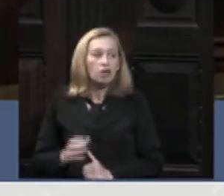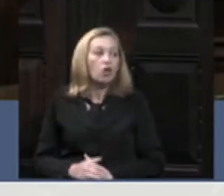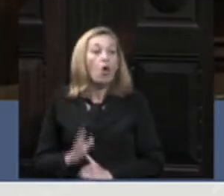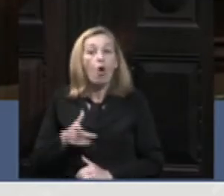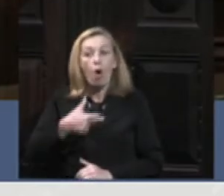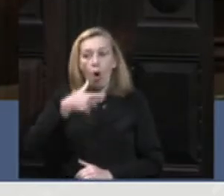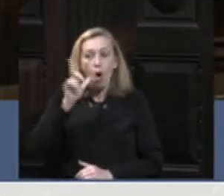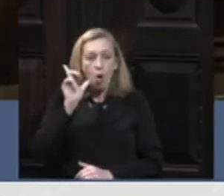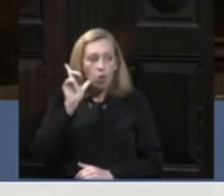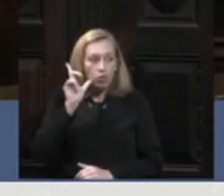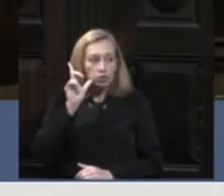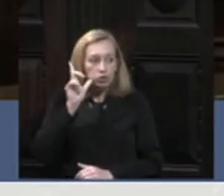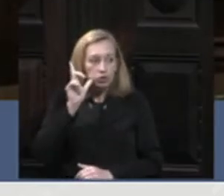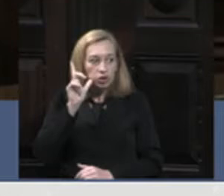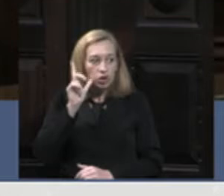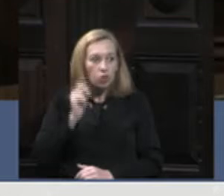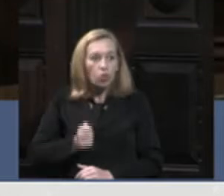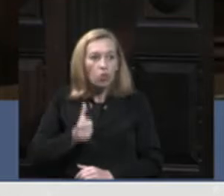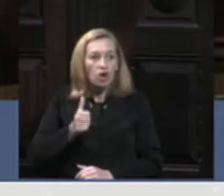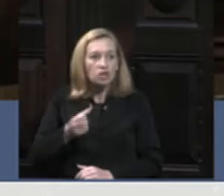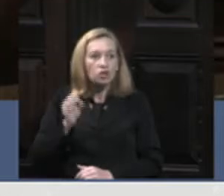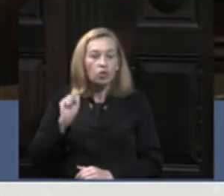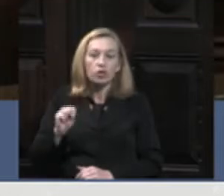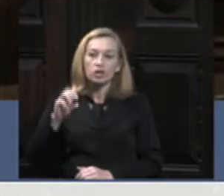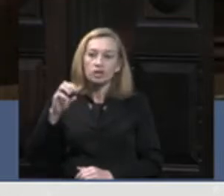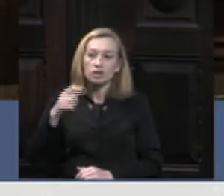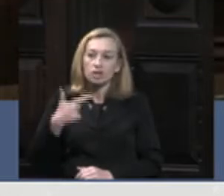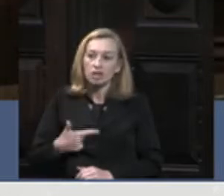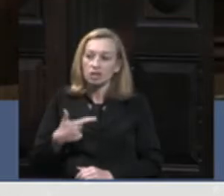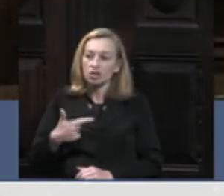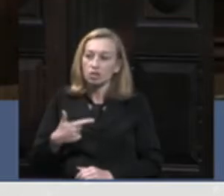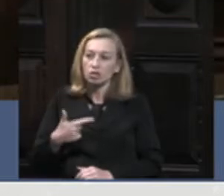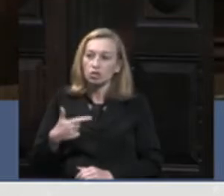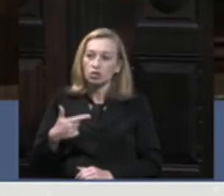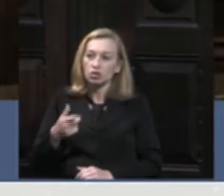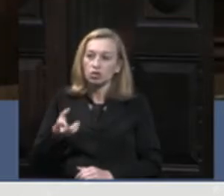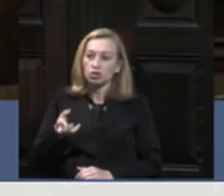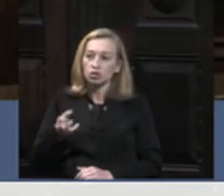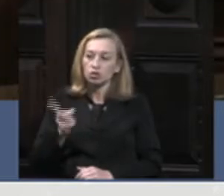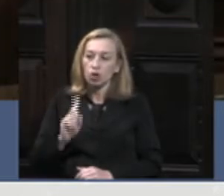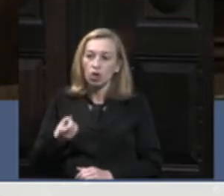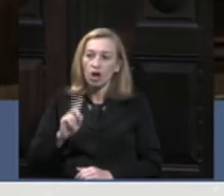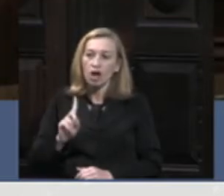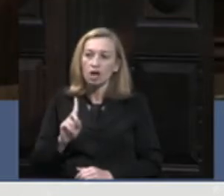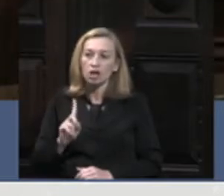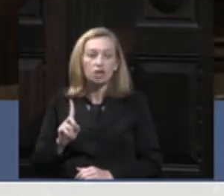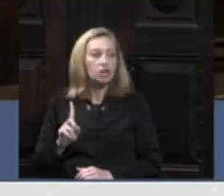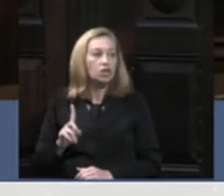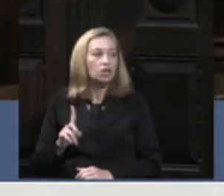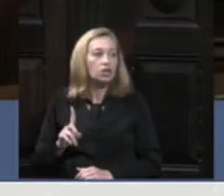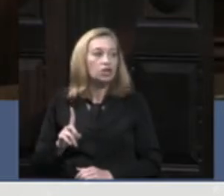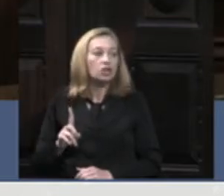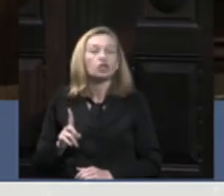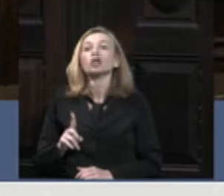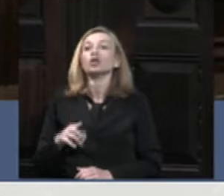Ontem estava a quase 82 dólares. E o Brasil